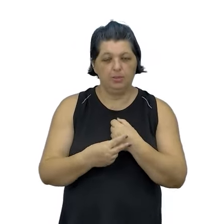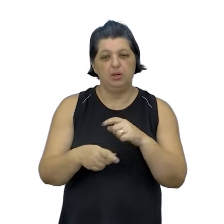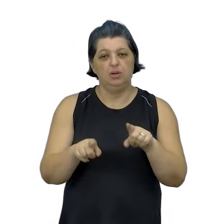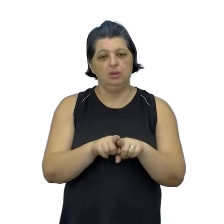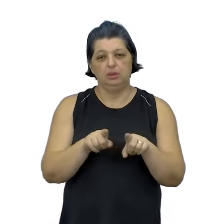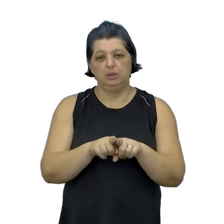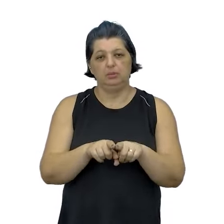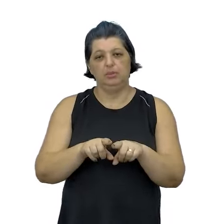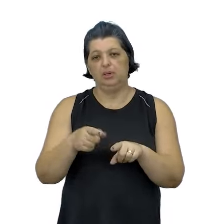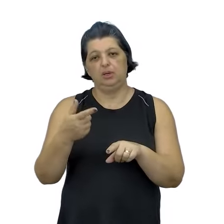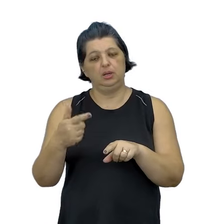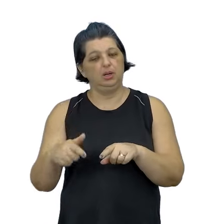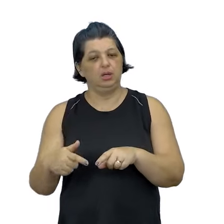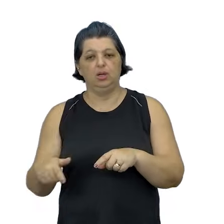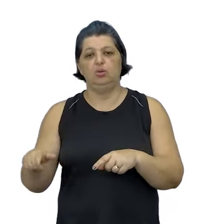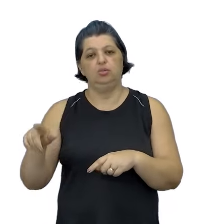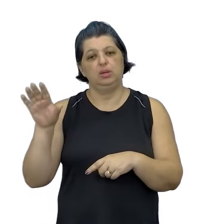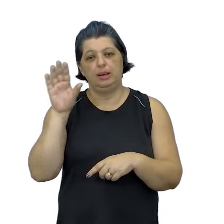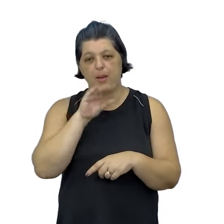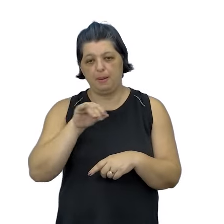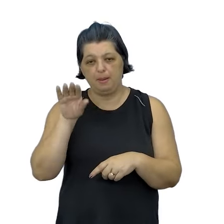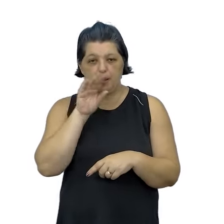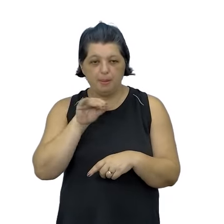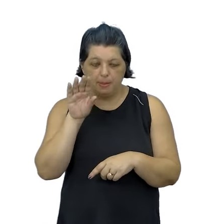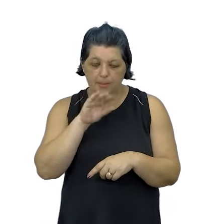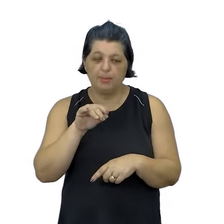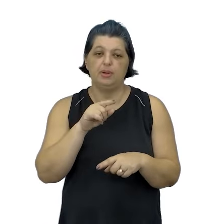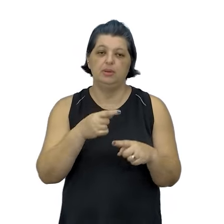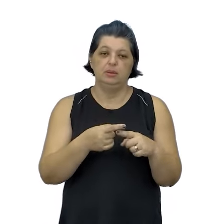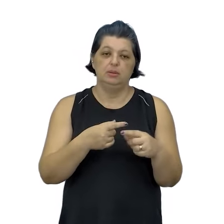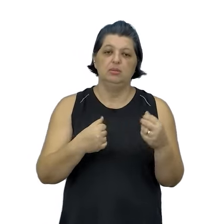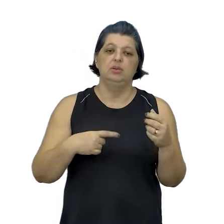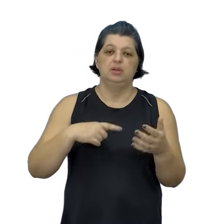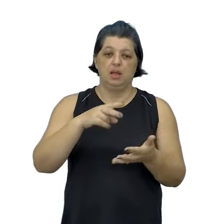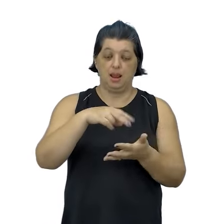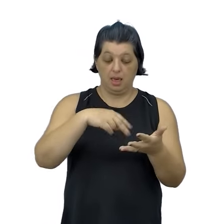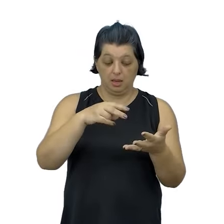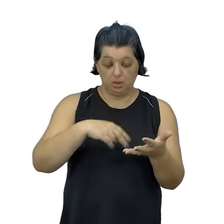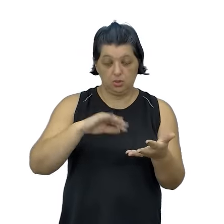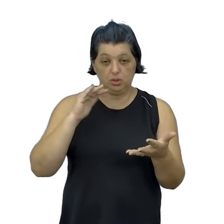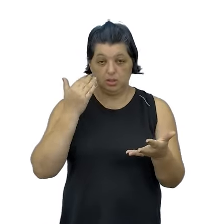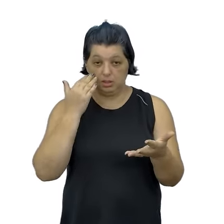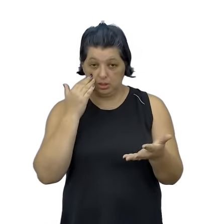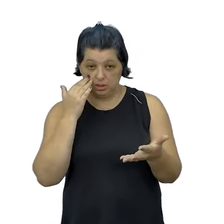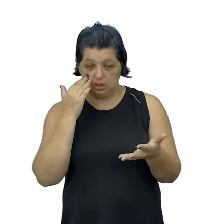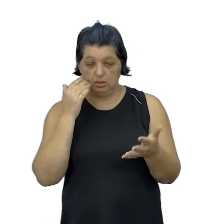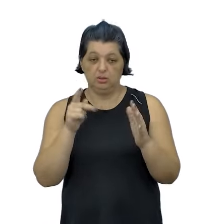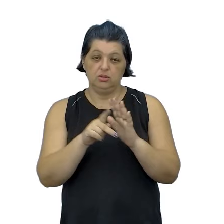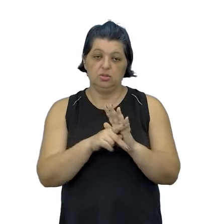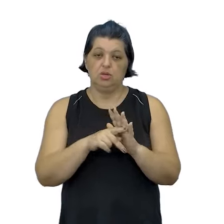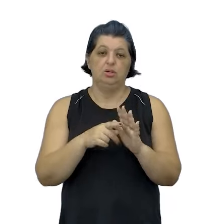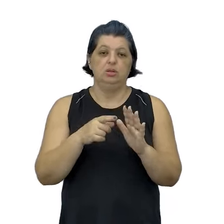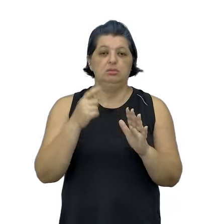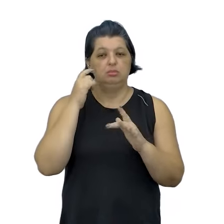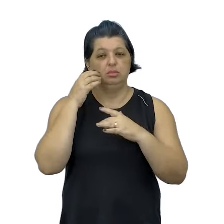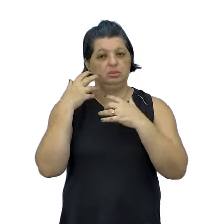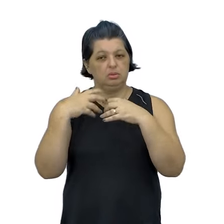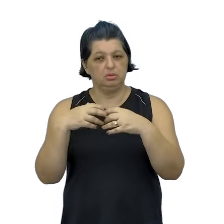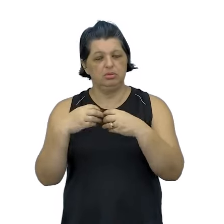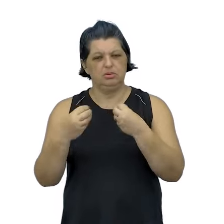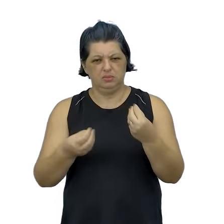visuais do Santa Ela, né, e ali eles vão ter que fazer a leitura, não só apenas decodificar, e eles vão